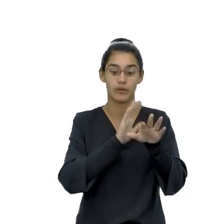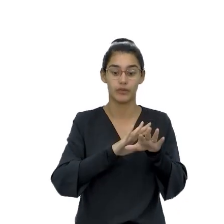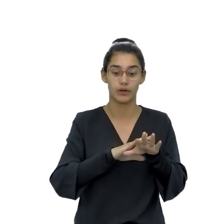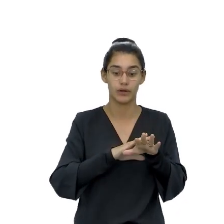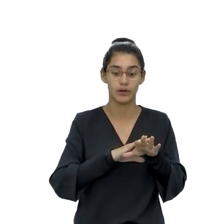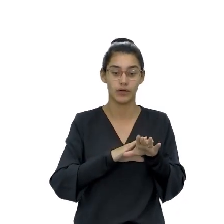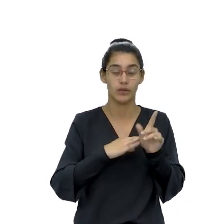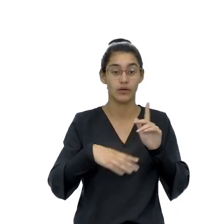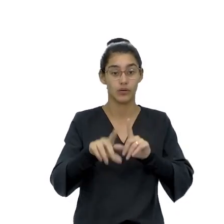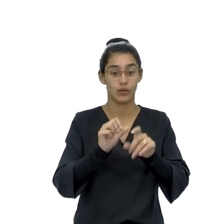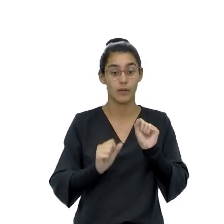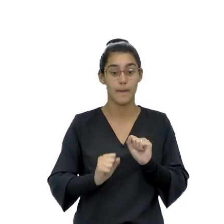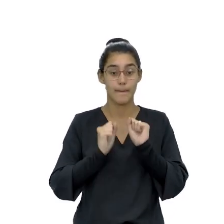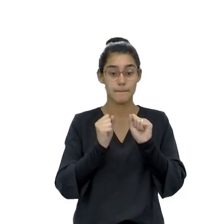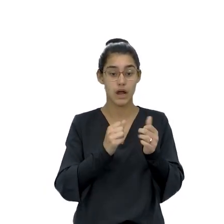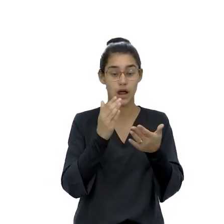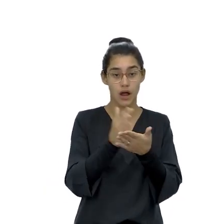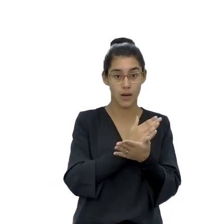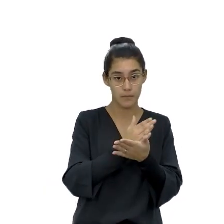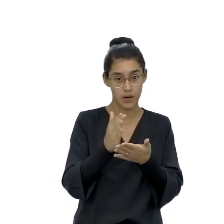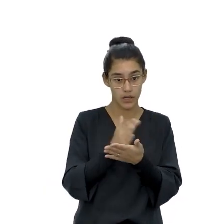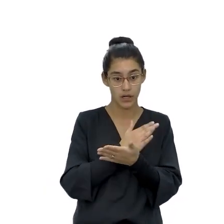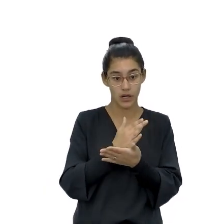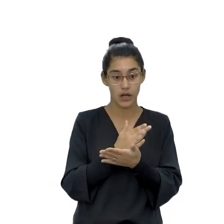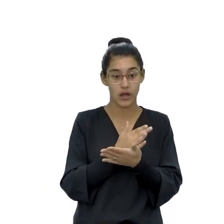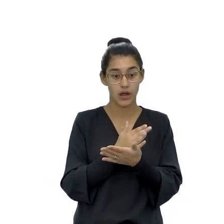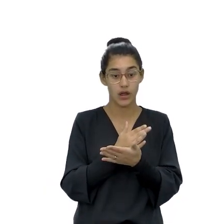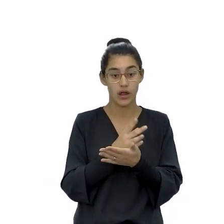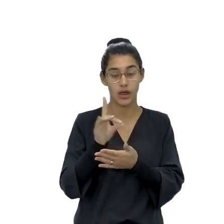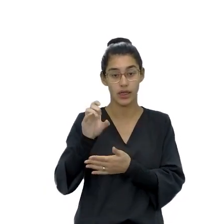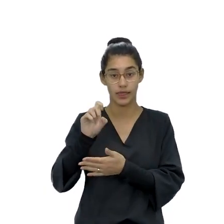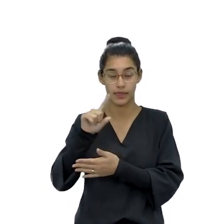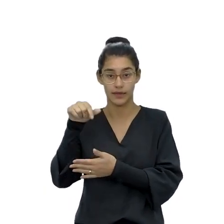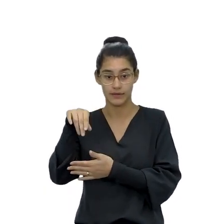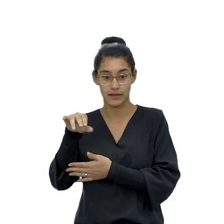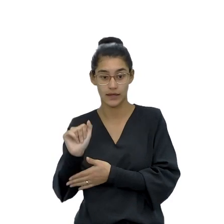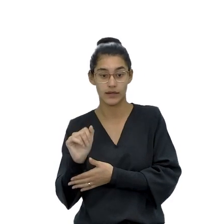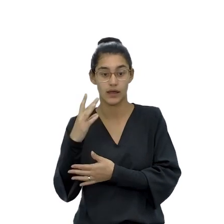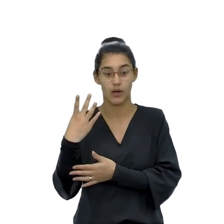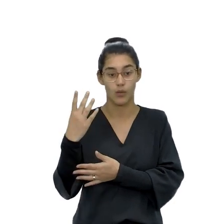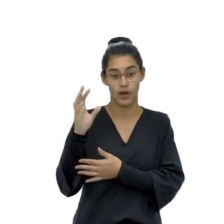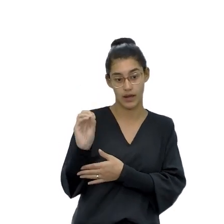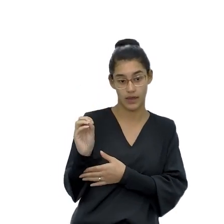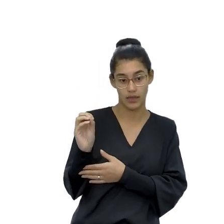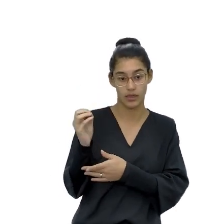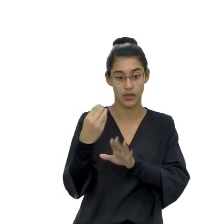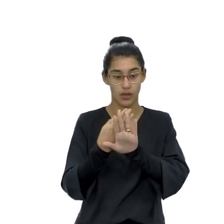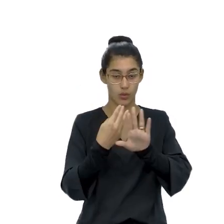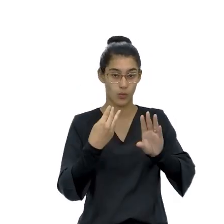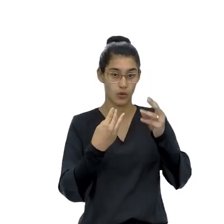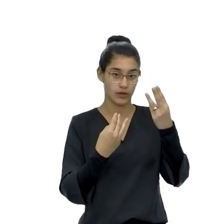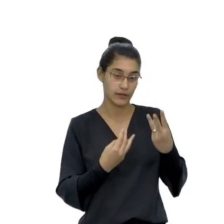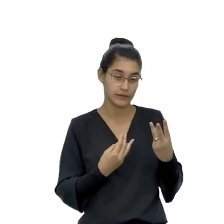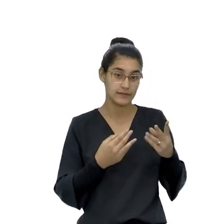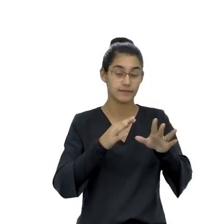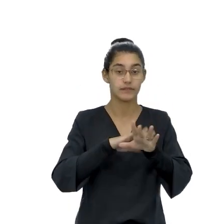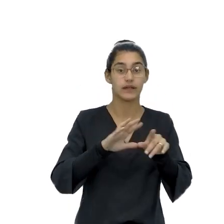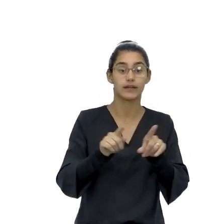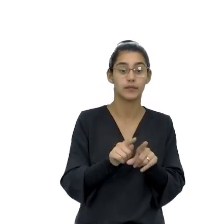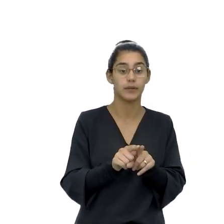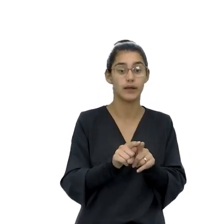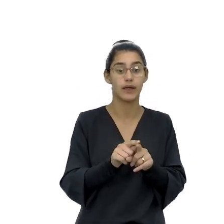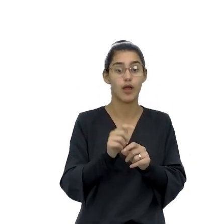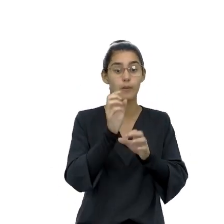decomposição, ele pode separar as dezenas, que é o número 40, do número 3, e fazer, então,